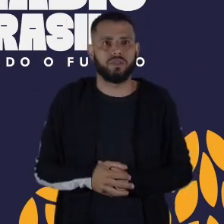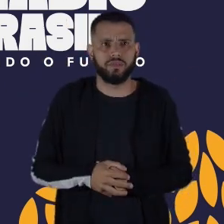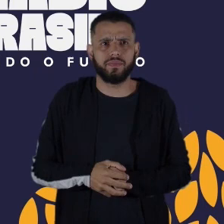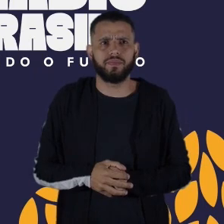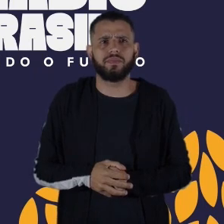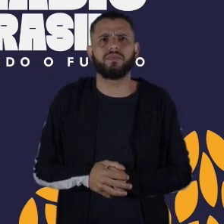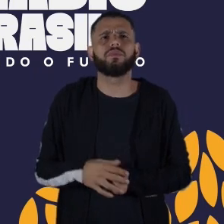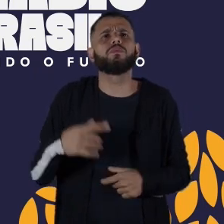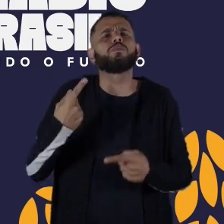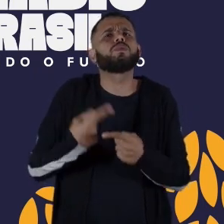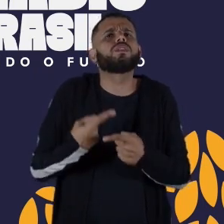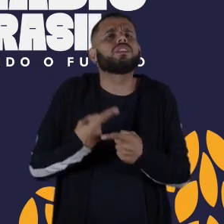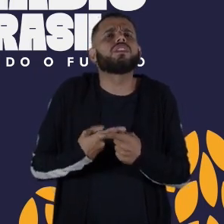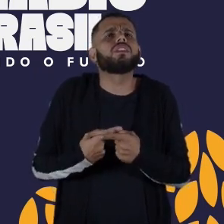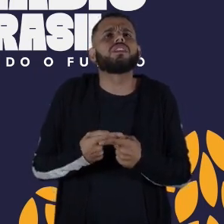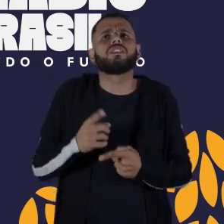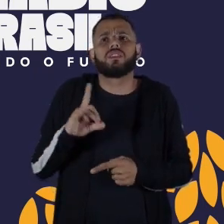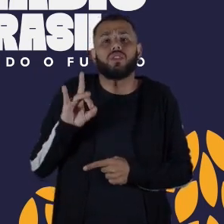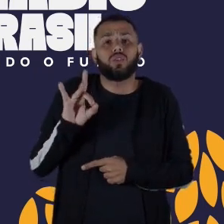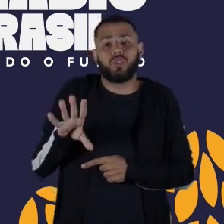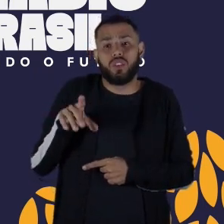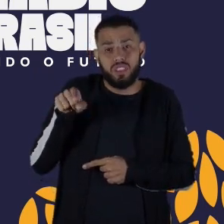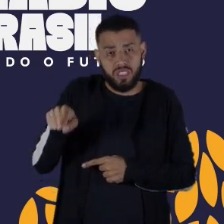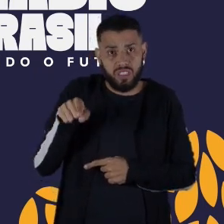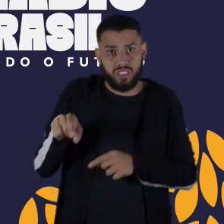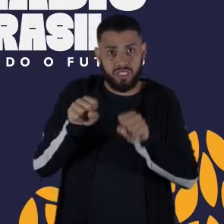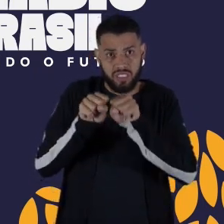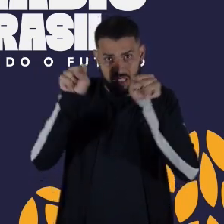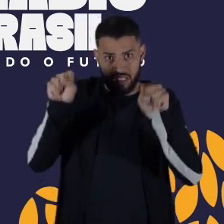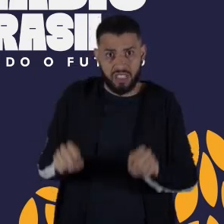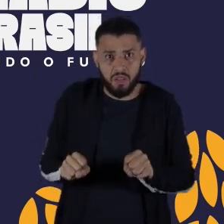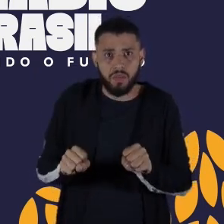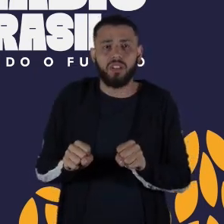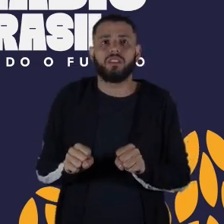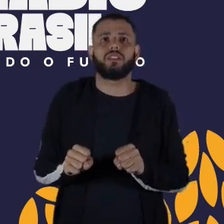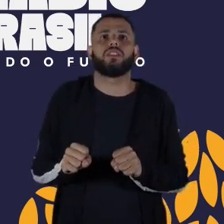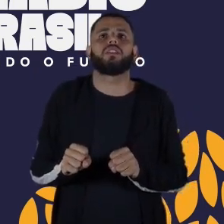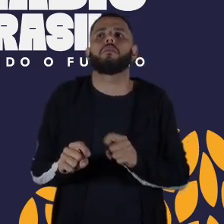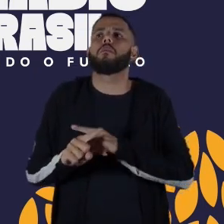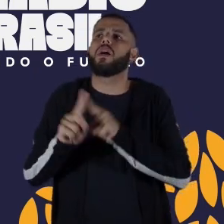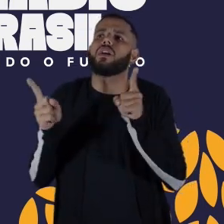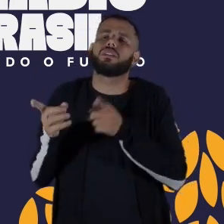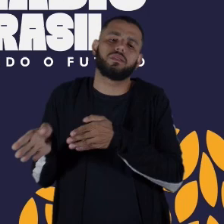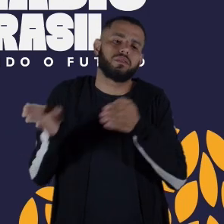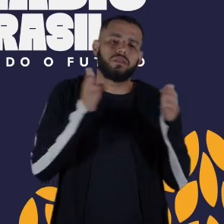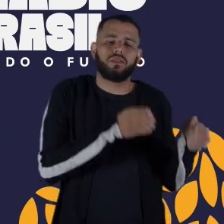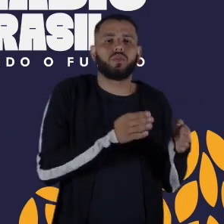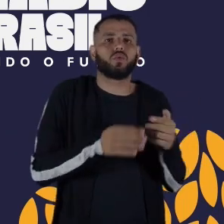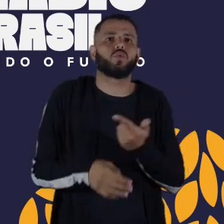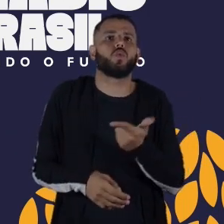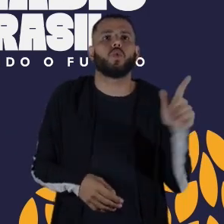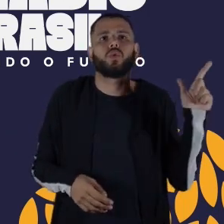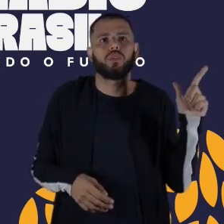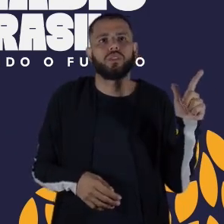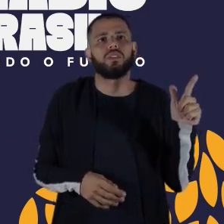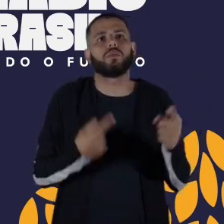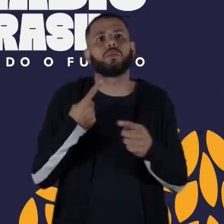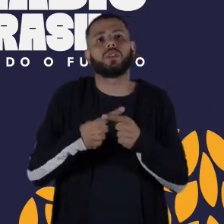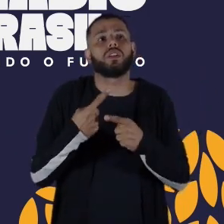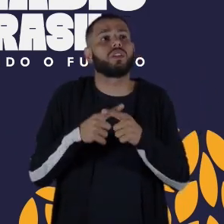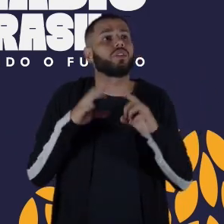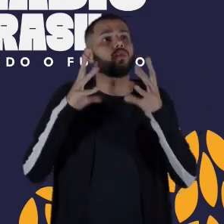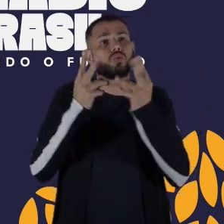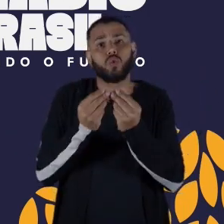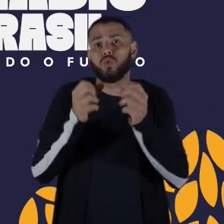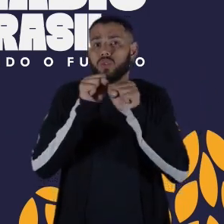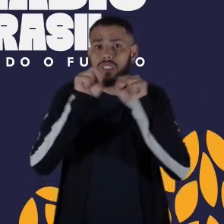que somente fala isso de sistema endocannabinoide e não fala isso de sistema dopaminérgico e tudo? Todos os sistemas